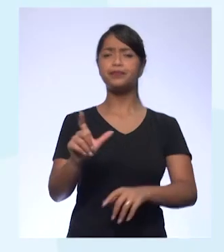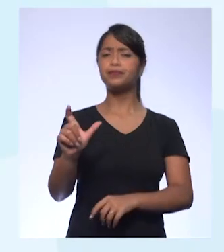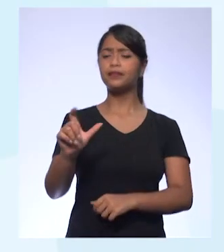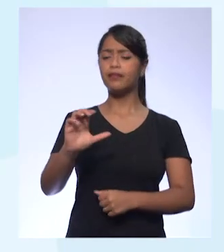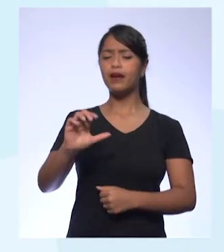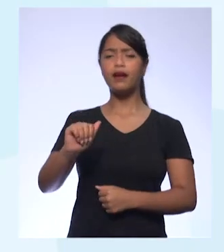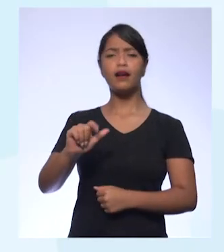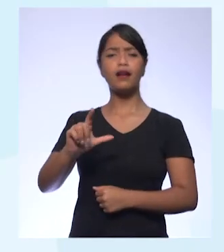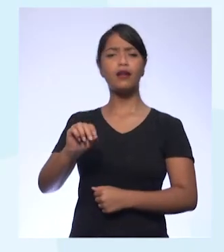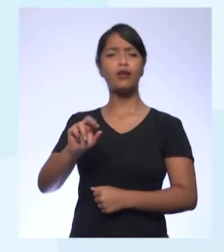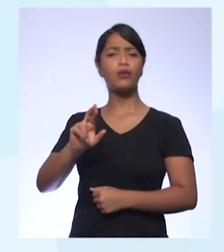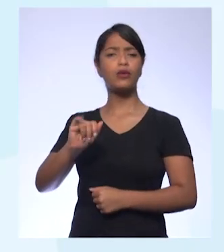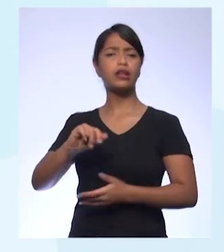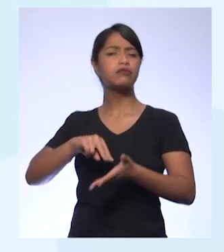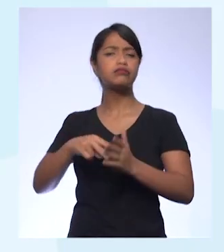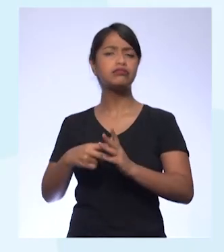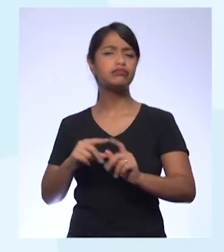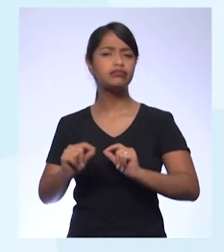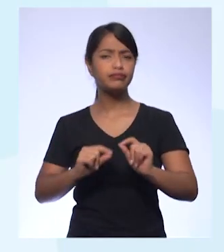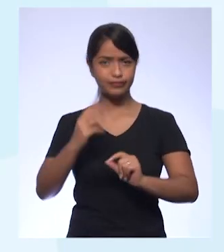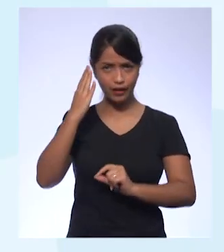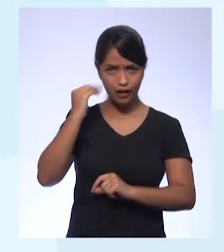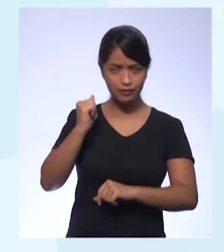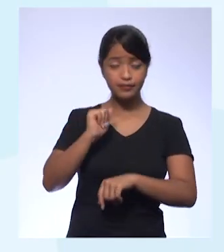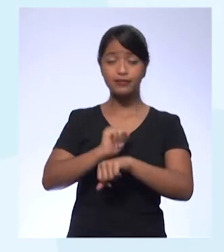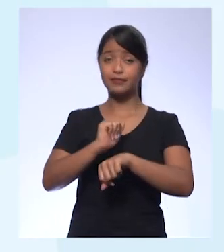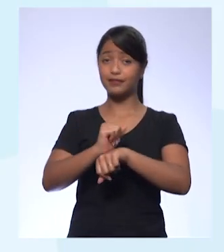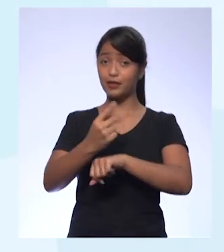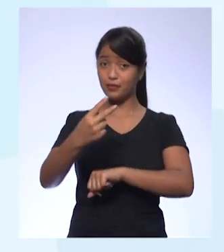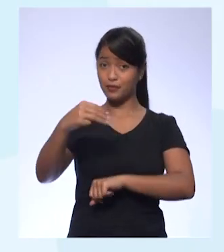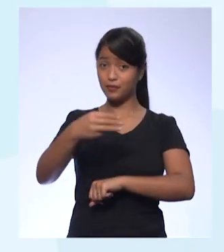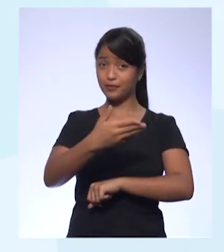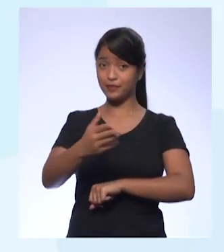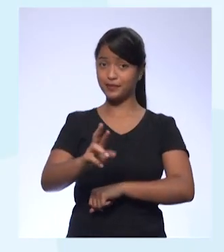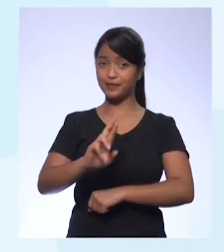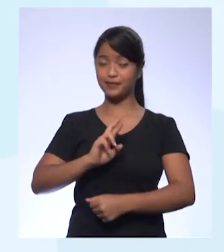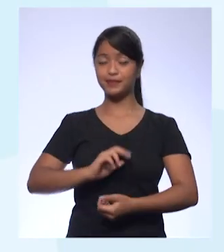caloria? Tá, eu vou dar aí 2 minutinhos para você, tá bom?